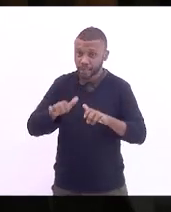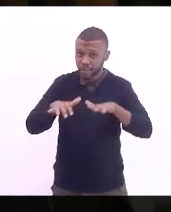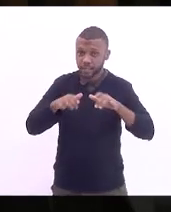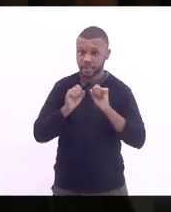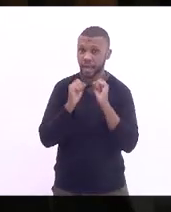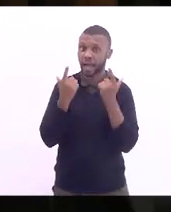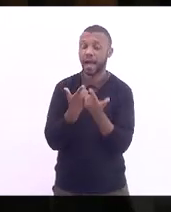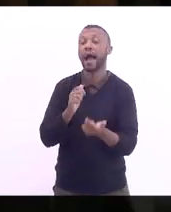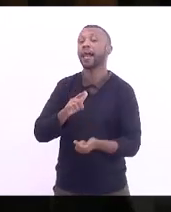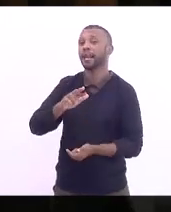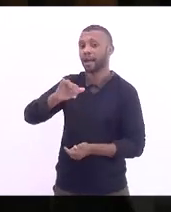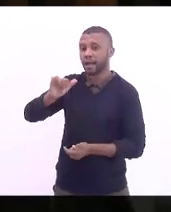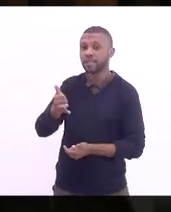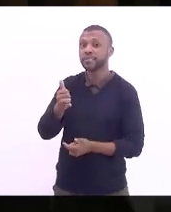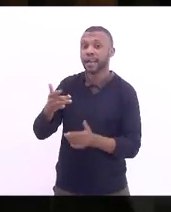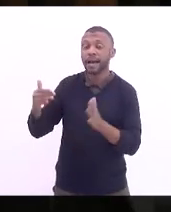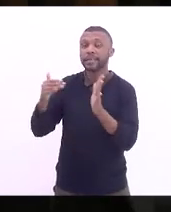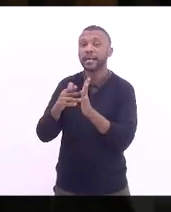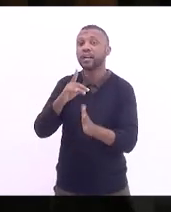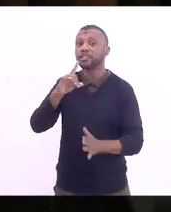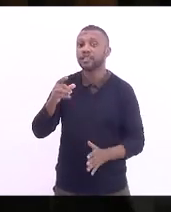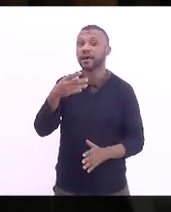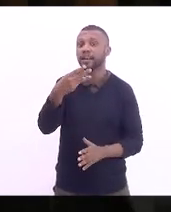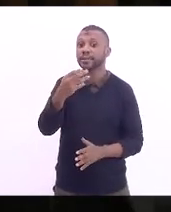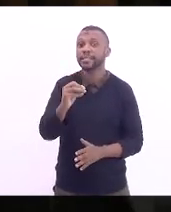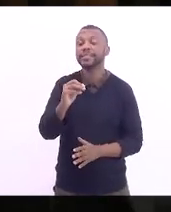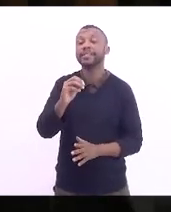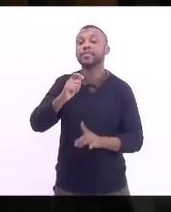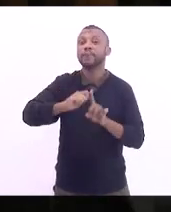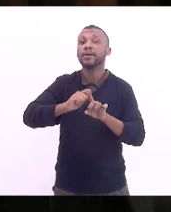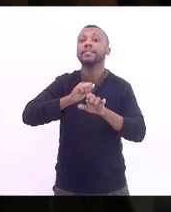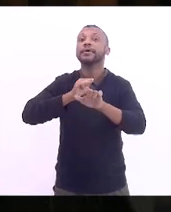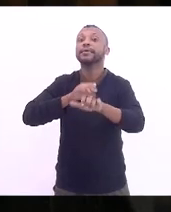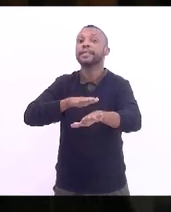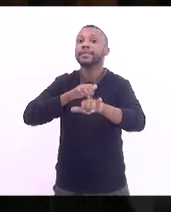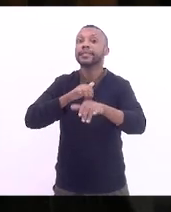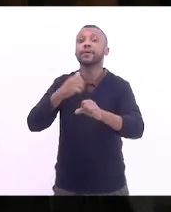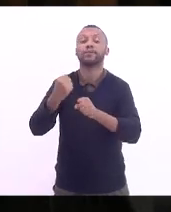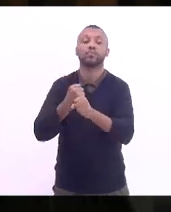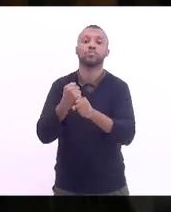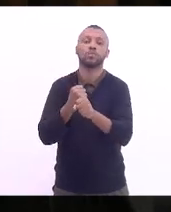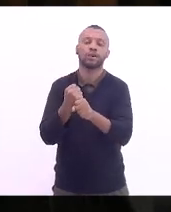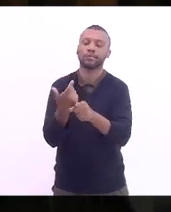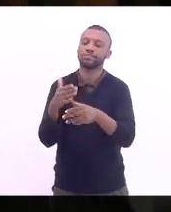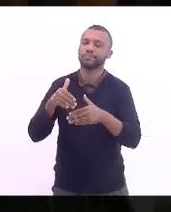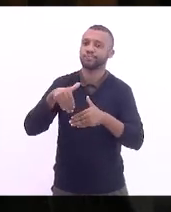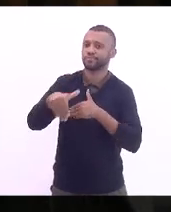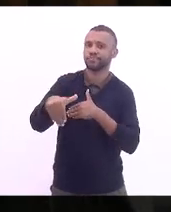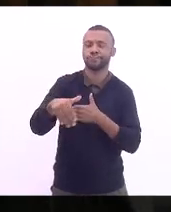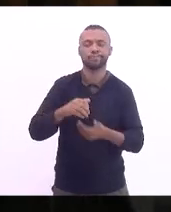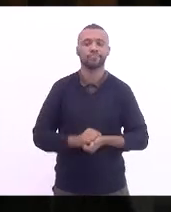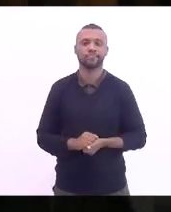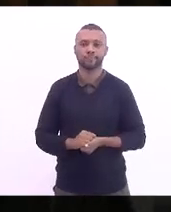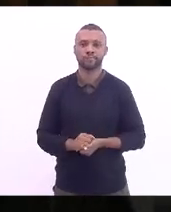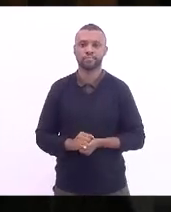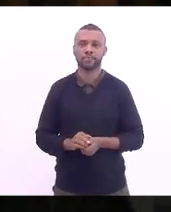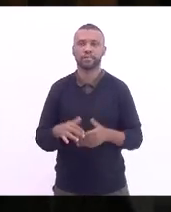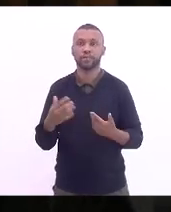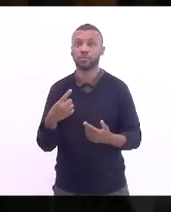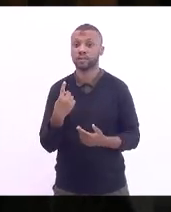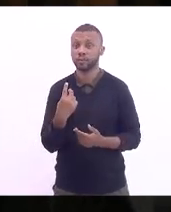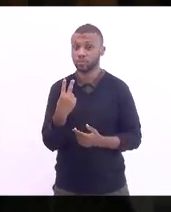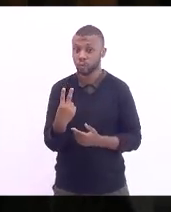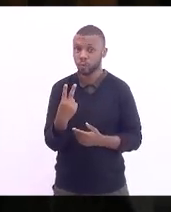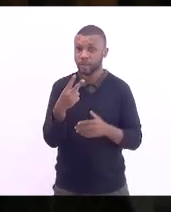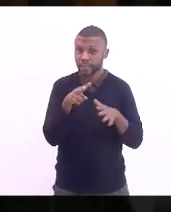Legislativa até trinta de Setembro do presente ano então estamos a rico com